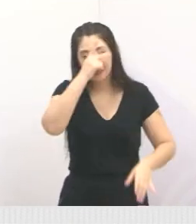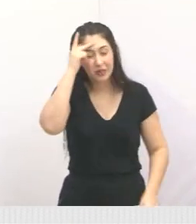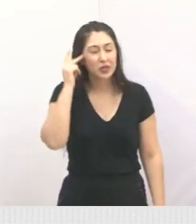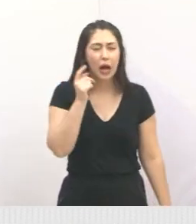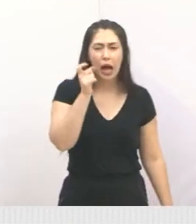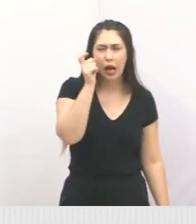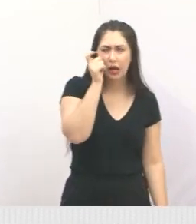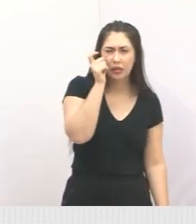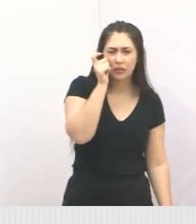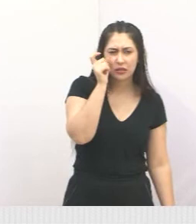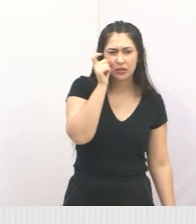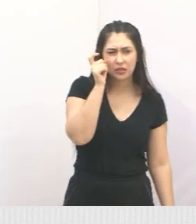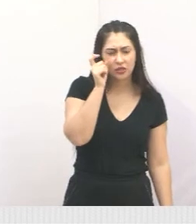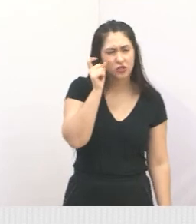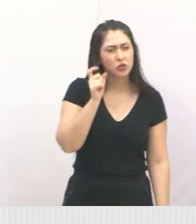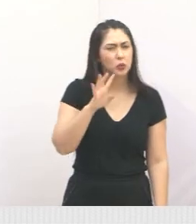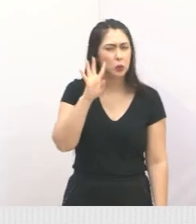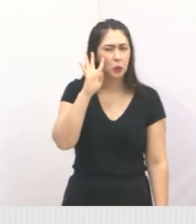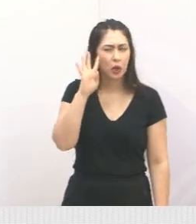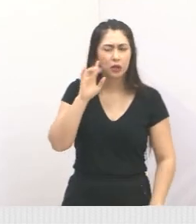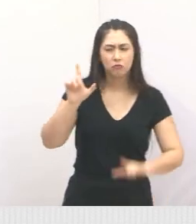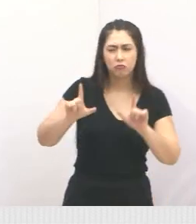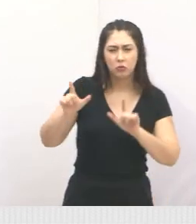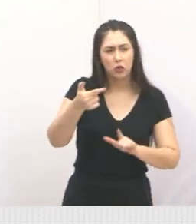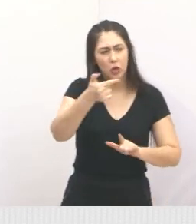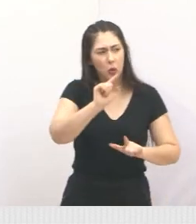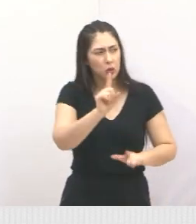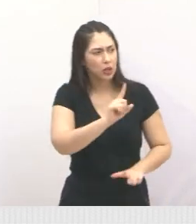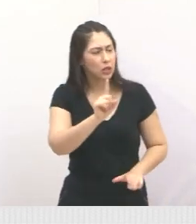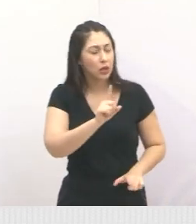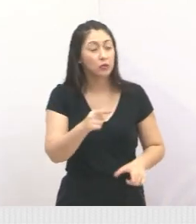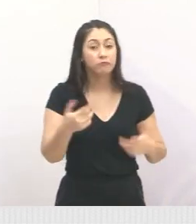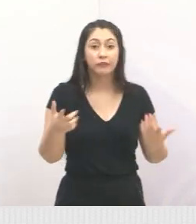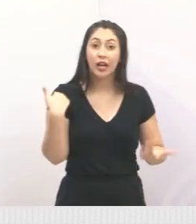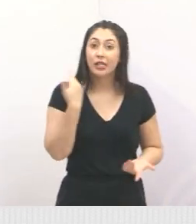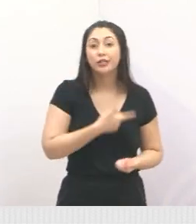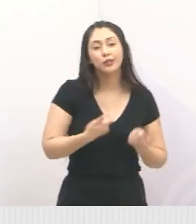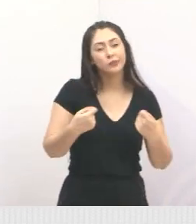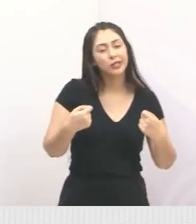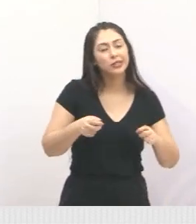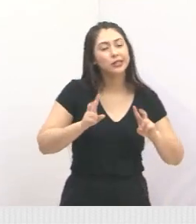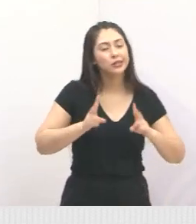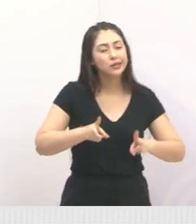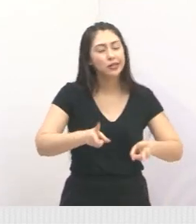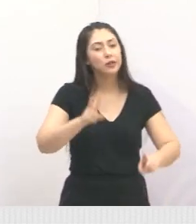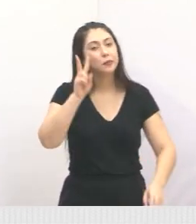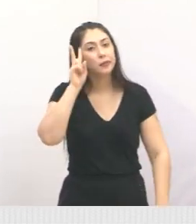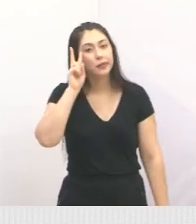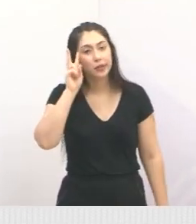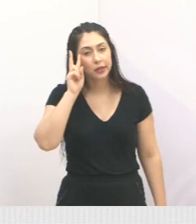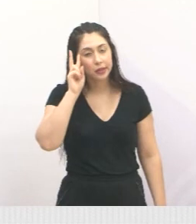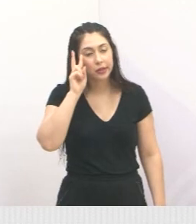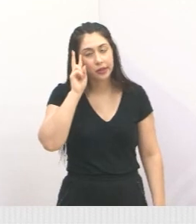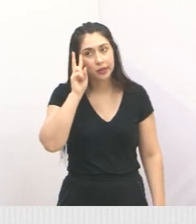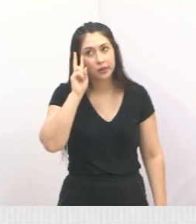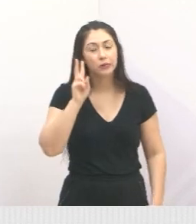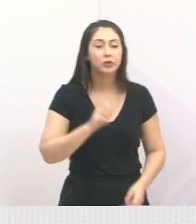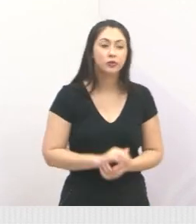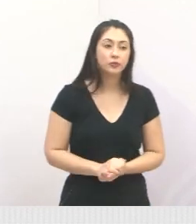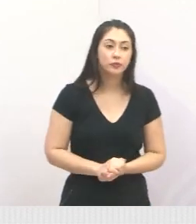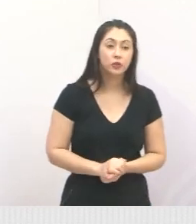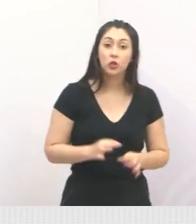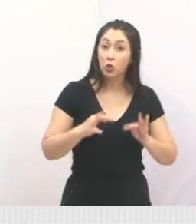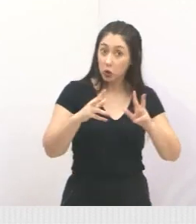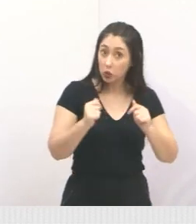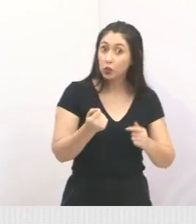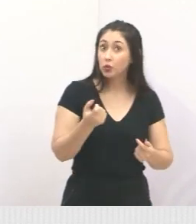de câmara numa quarta, não viu na outra. Então a gente tem que estar sempre refrescando, né, a memória das pessoas. Gente,